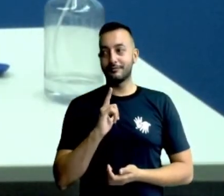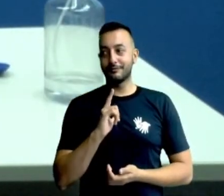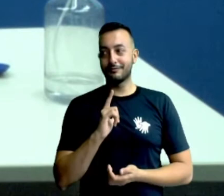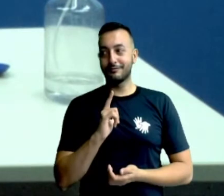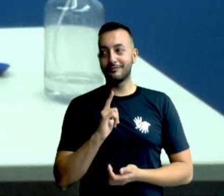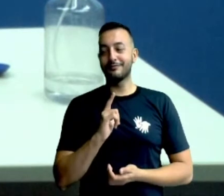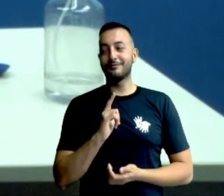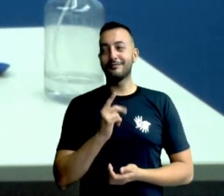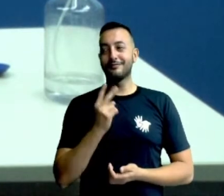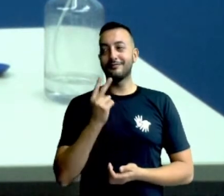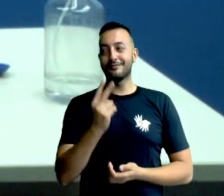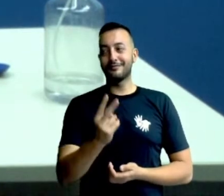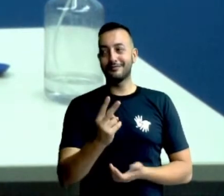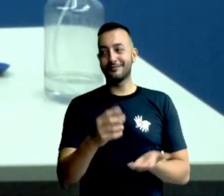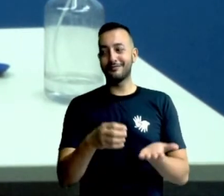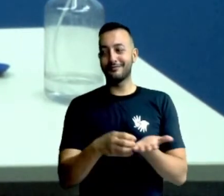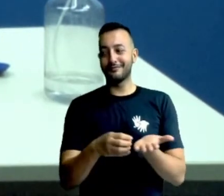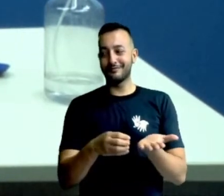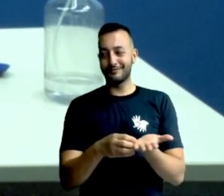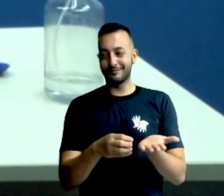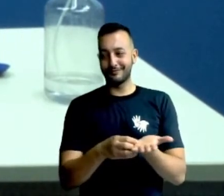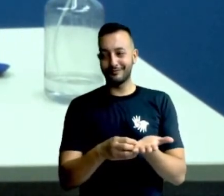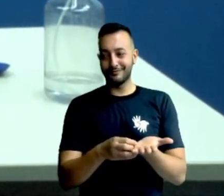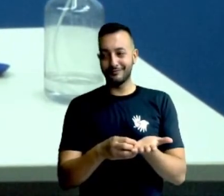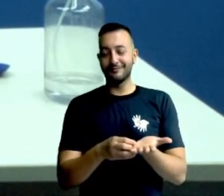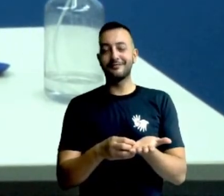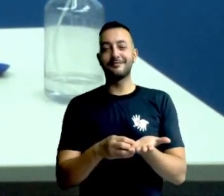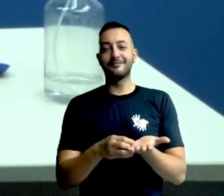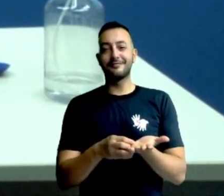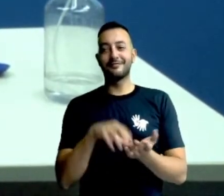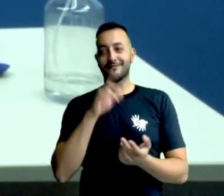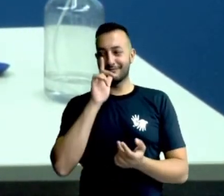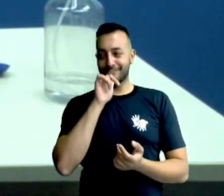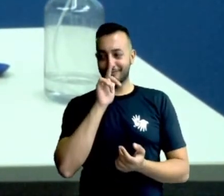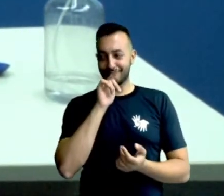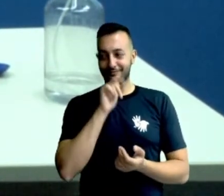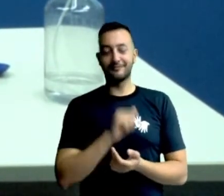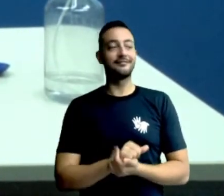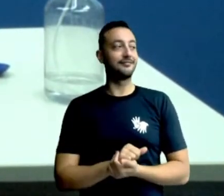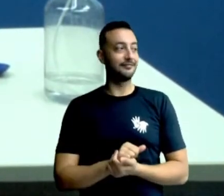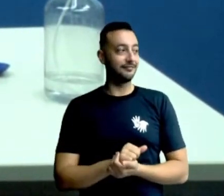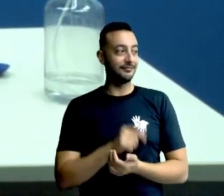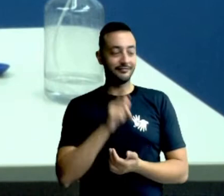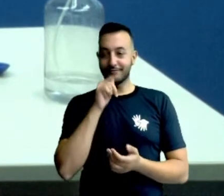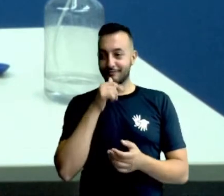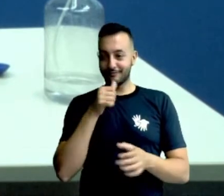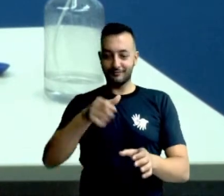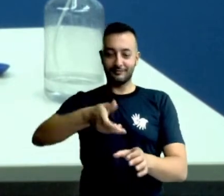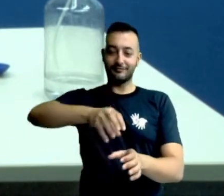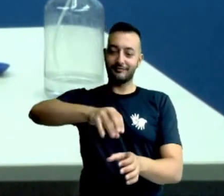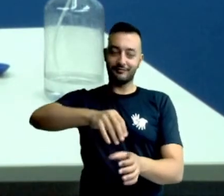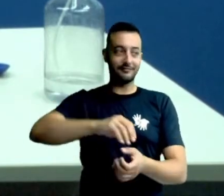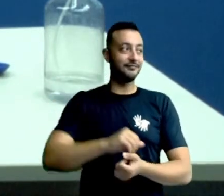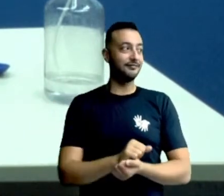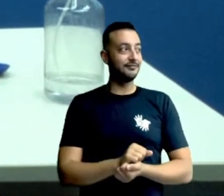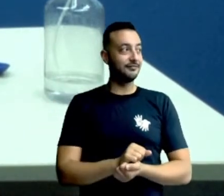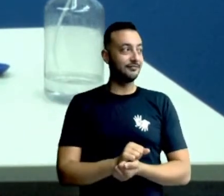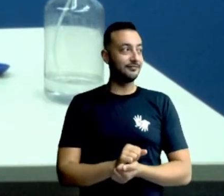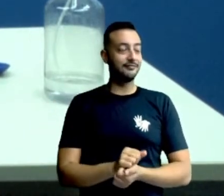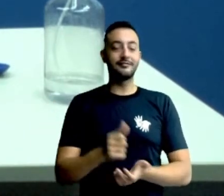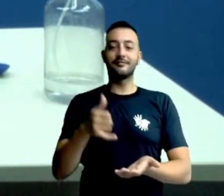vocês 2 copos, tá certo? 2 copos transparentes. Água, essa água é água da torneira, tá? Aqui